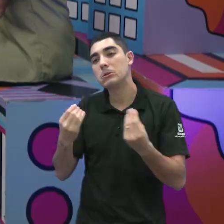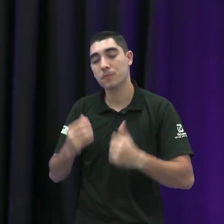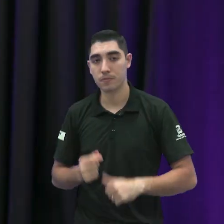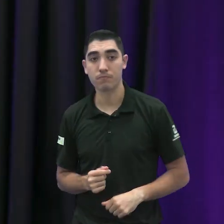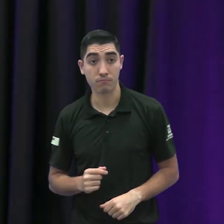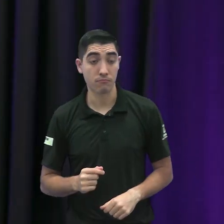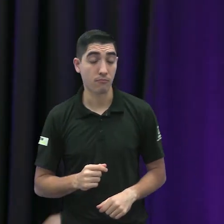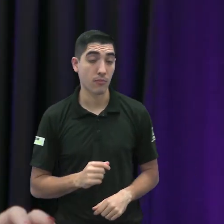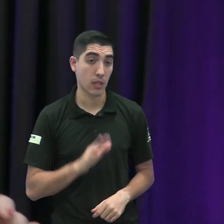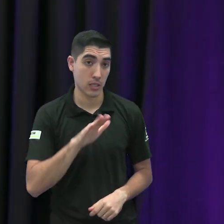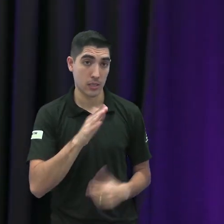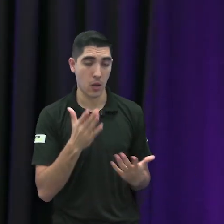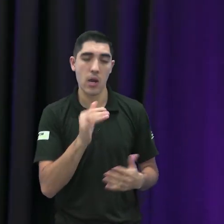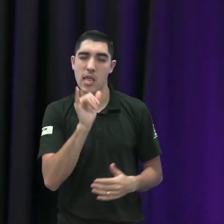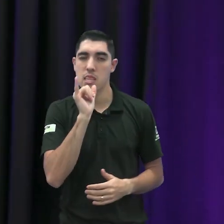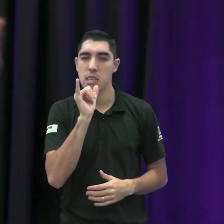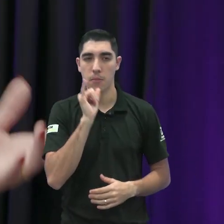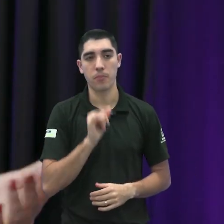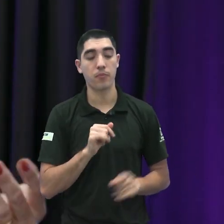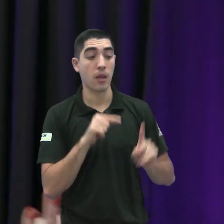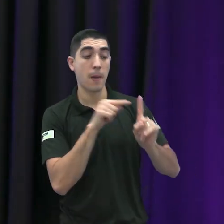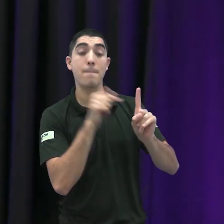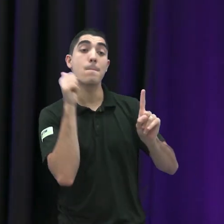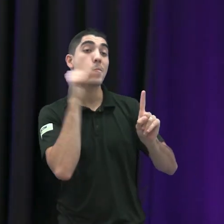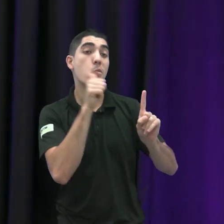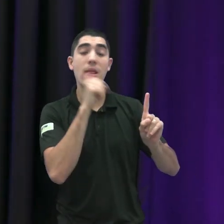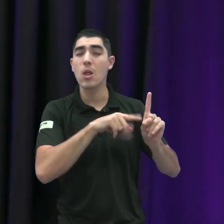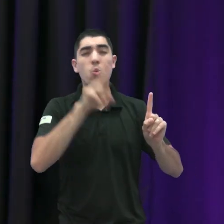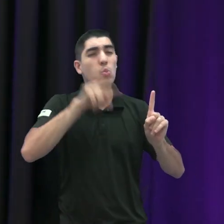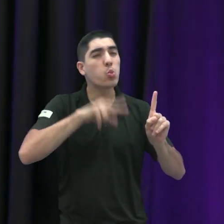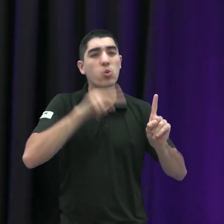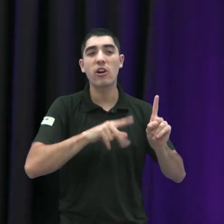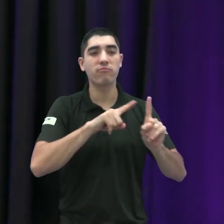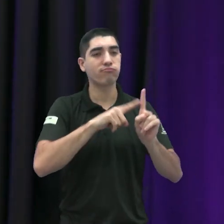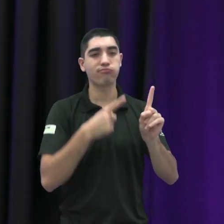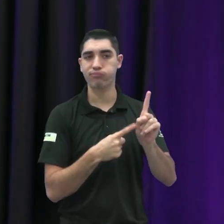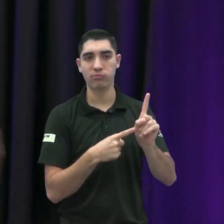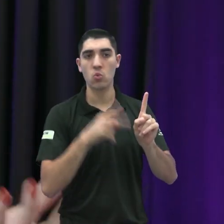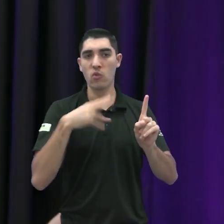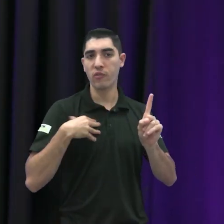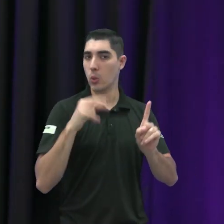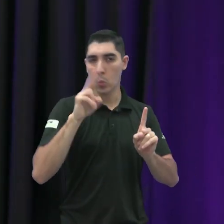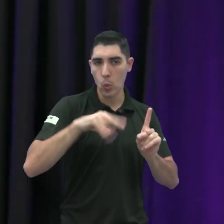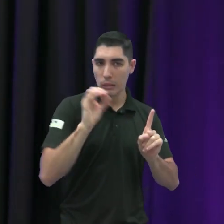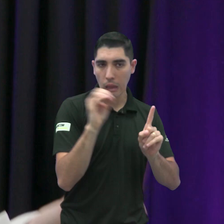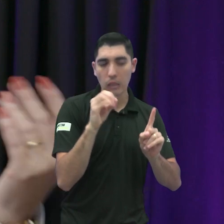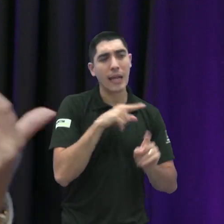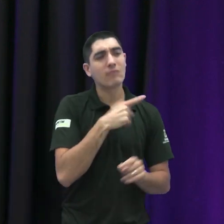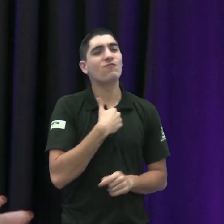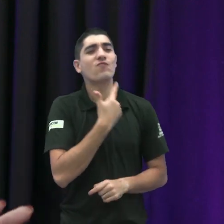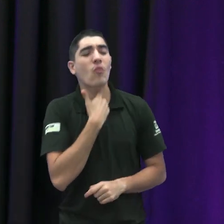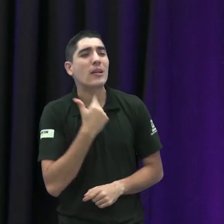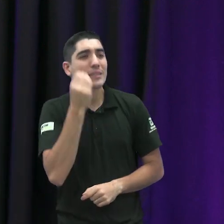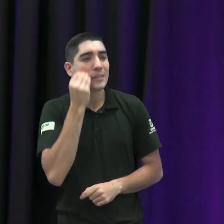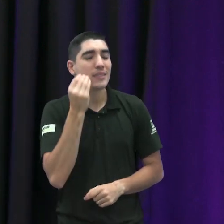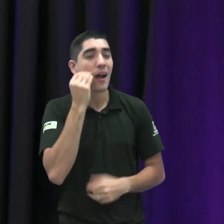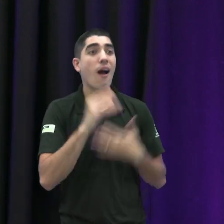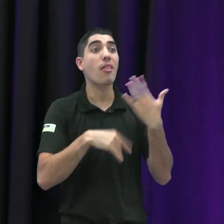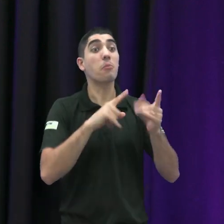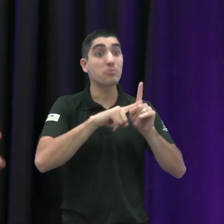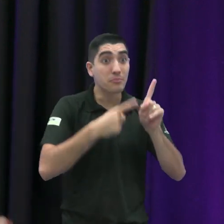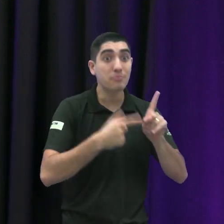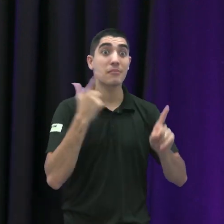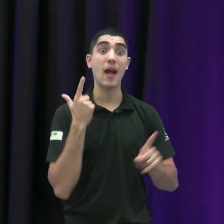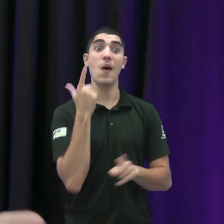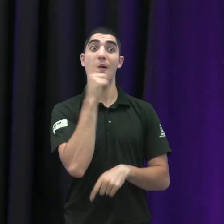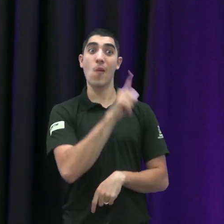Vamos pensar que, né, vamos supor uma mulher que nunca teve filho, sempre planejou, ou talvez nem tenha planejado, mas começou a ter e aí